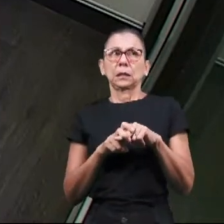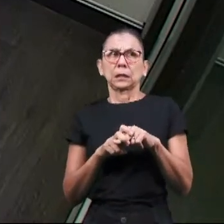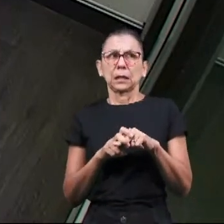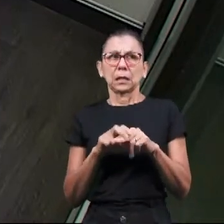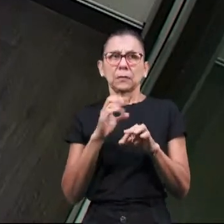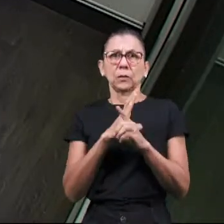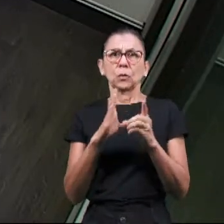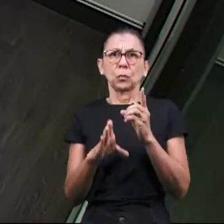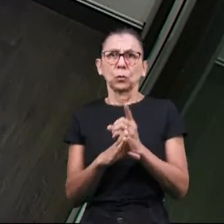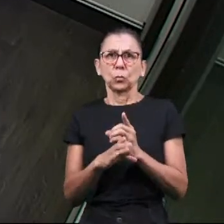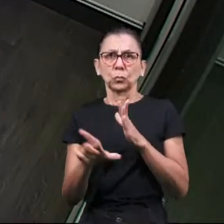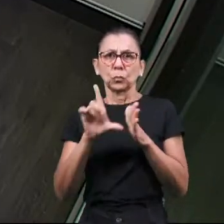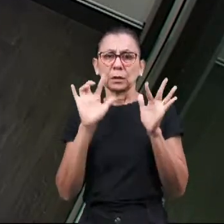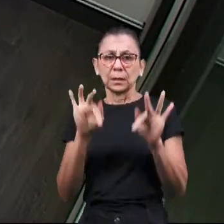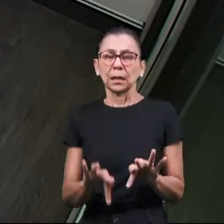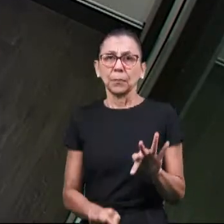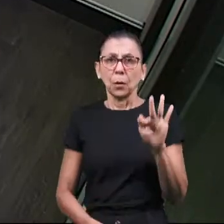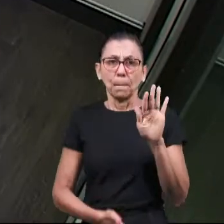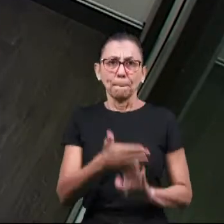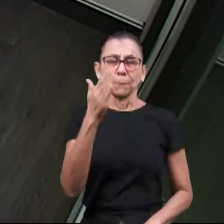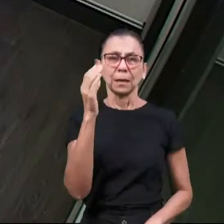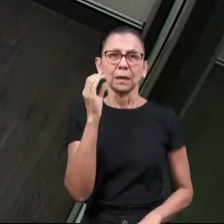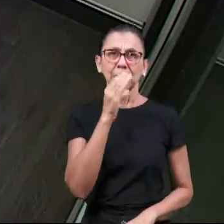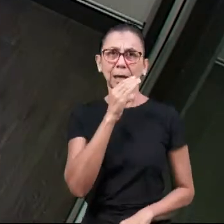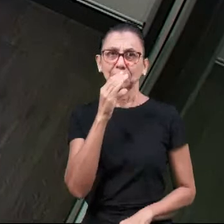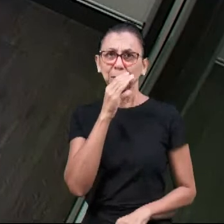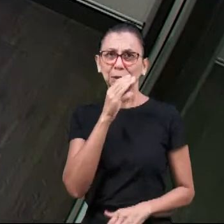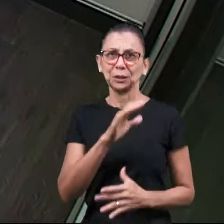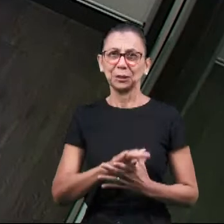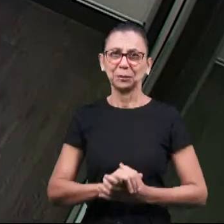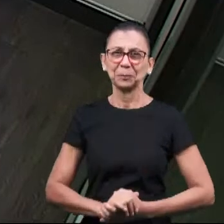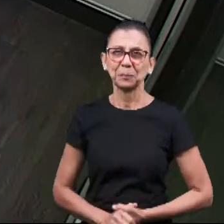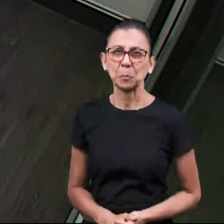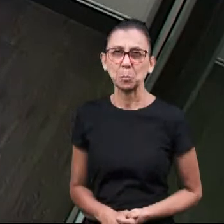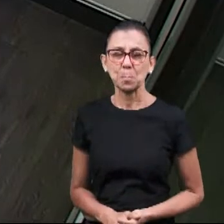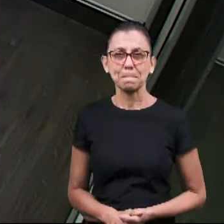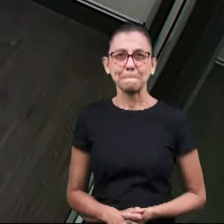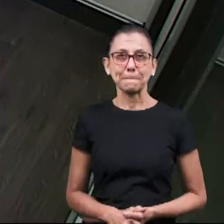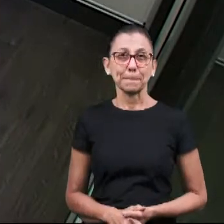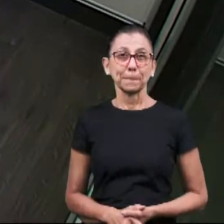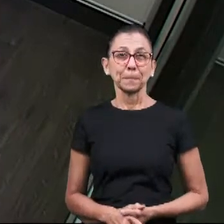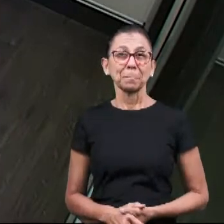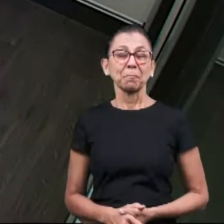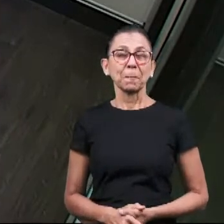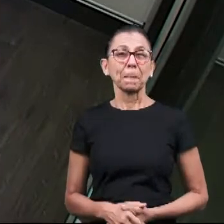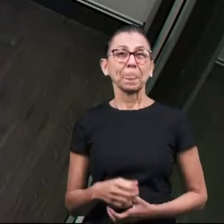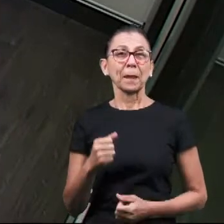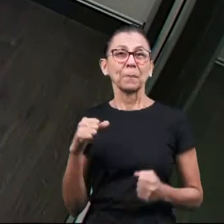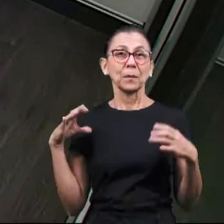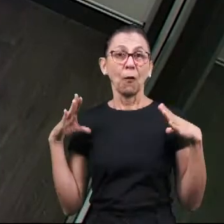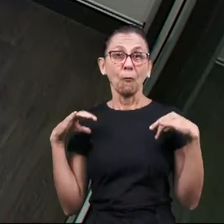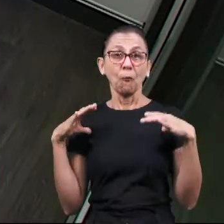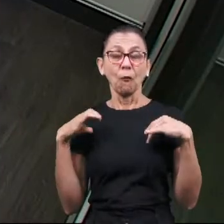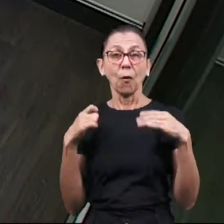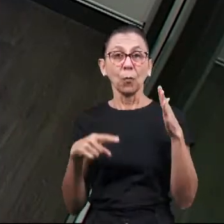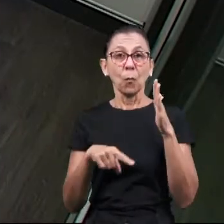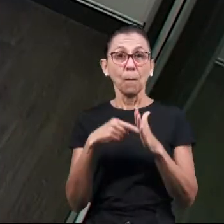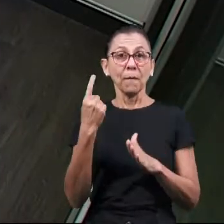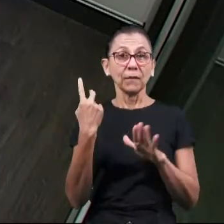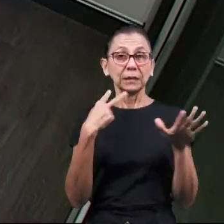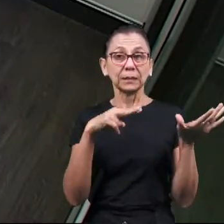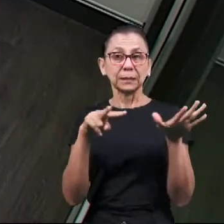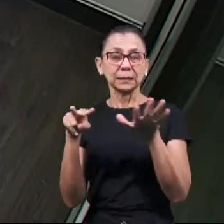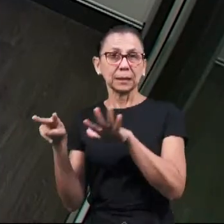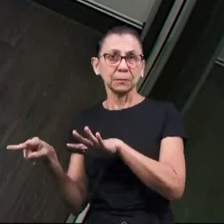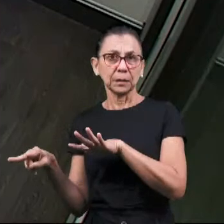rapidinho pra ela não me ver. Eu só tinha uma folga por semana, só podia ir na igreja uma vez por semana, em vez de ir na minha igreja, eu ia lá no Parque Moscoso. Aí